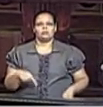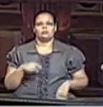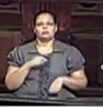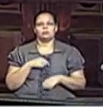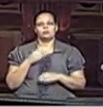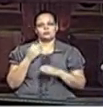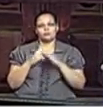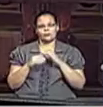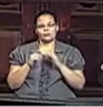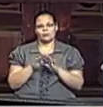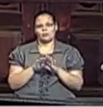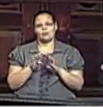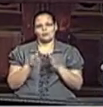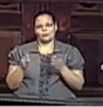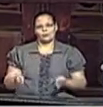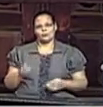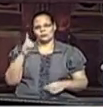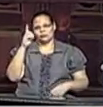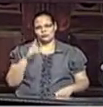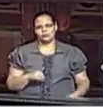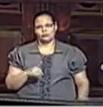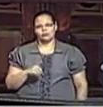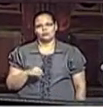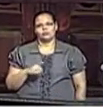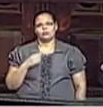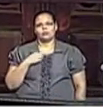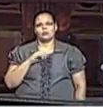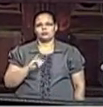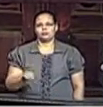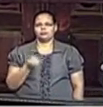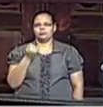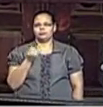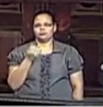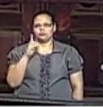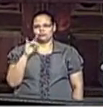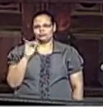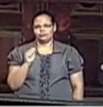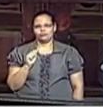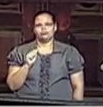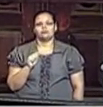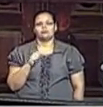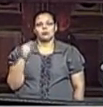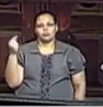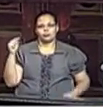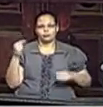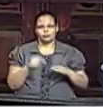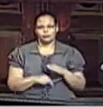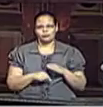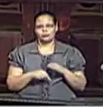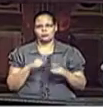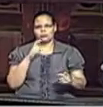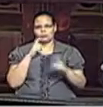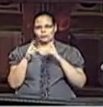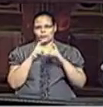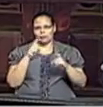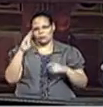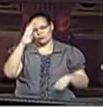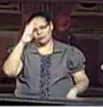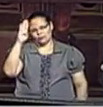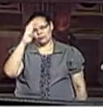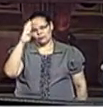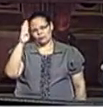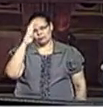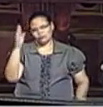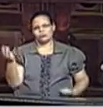para a mesa diretora, que nós possamos efetivamente aproveitar esses dias para aprofundar esse debate, principalmente